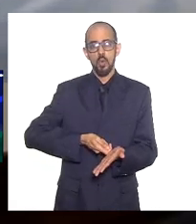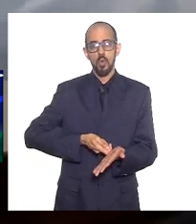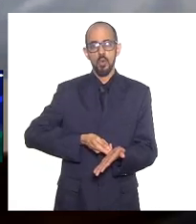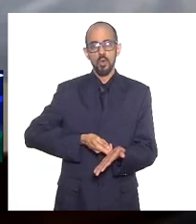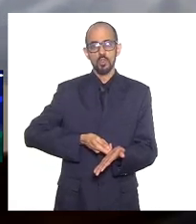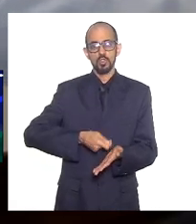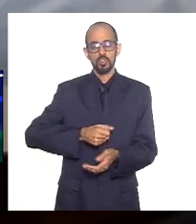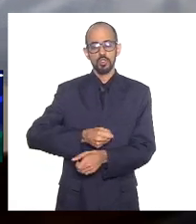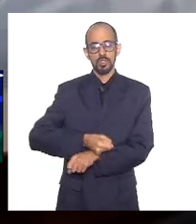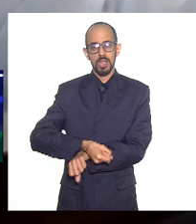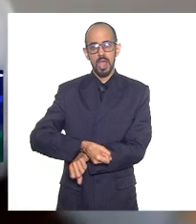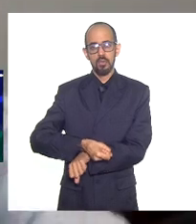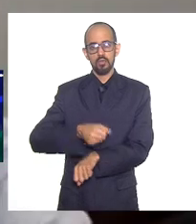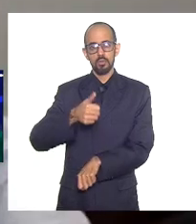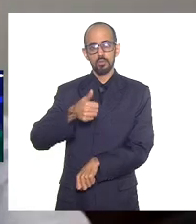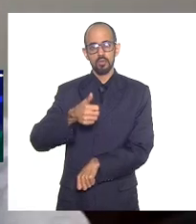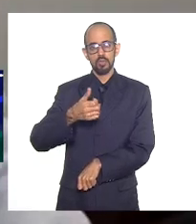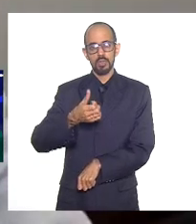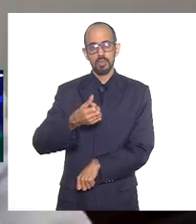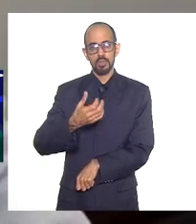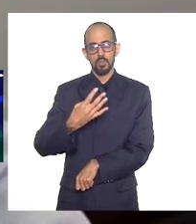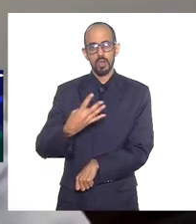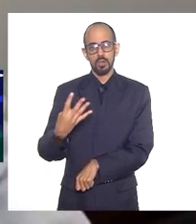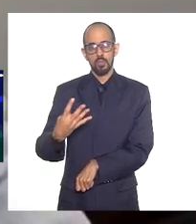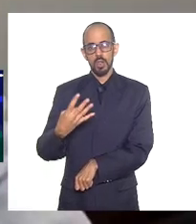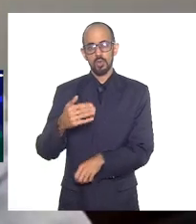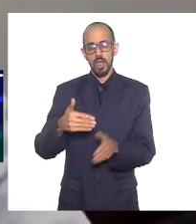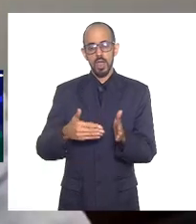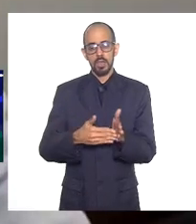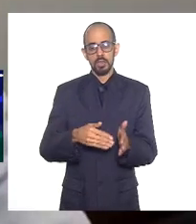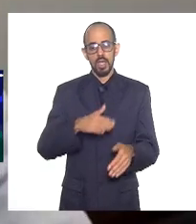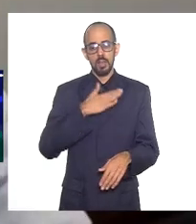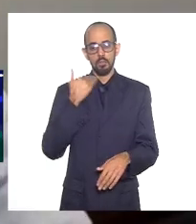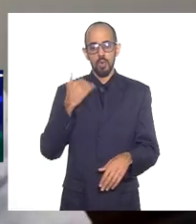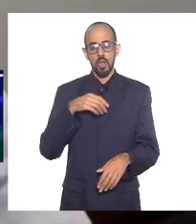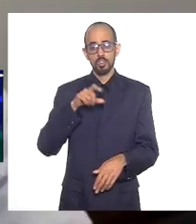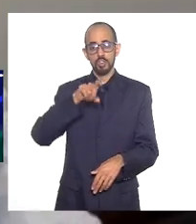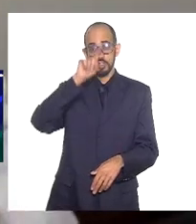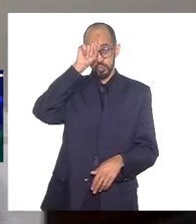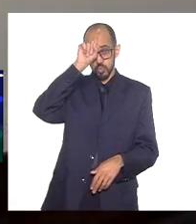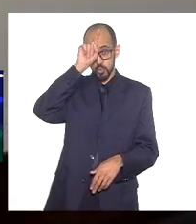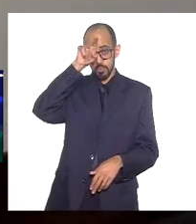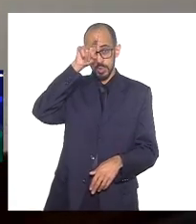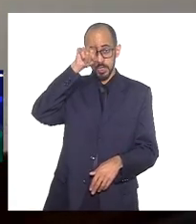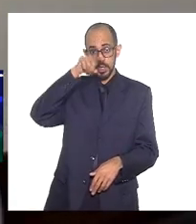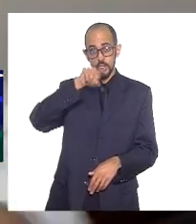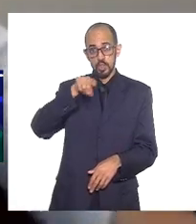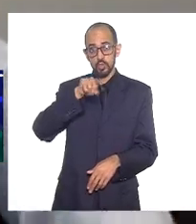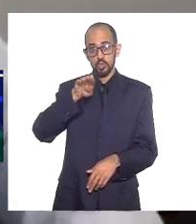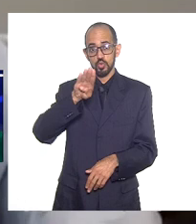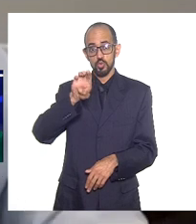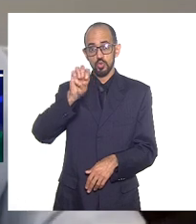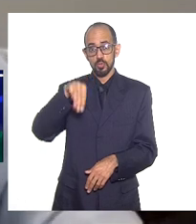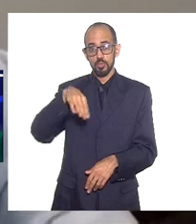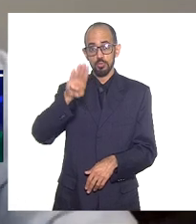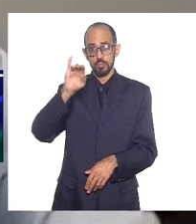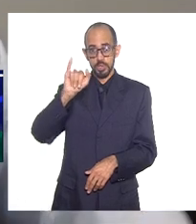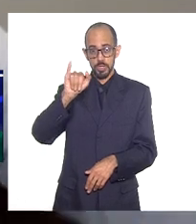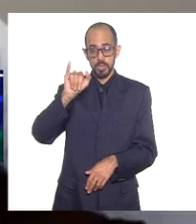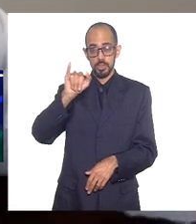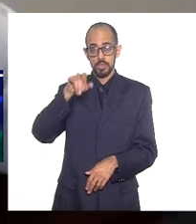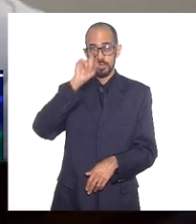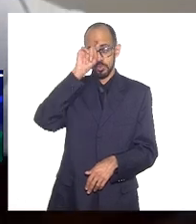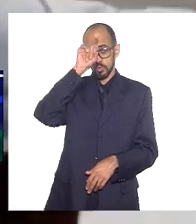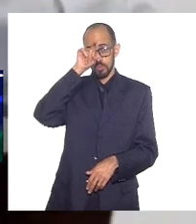Portugal em 1644 até a morte de Zumbi do Palmares em 1695. Então, foi o livro que eu indiquei. E no caso